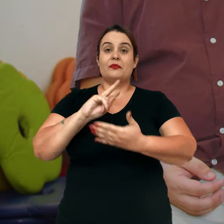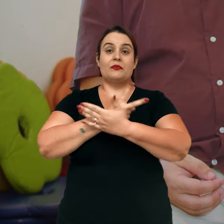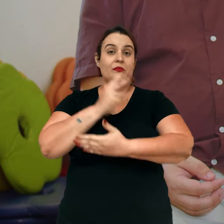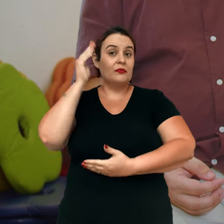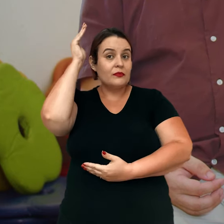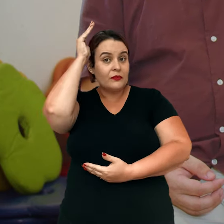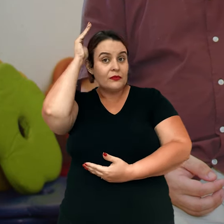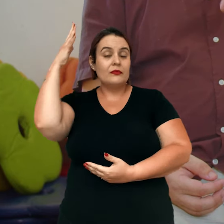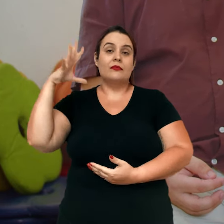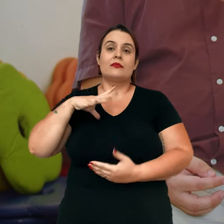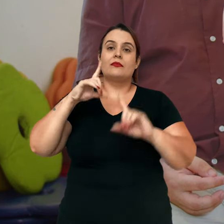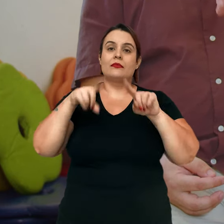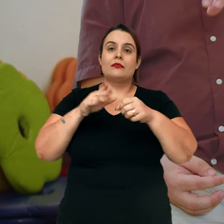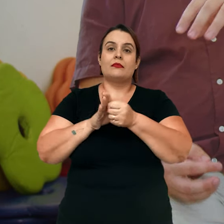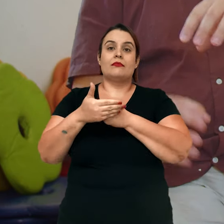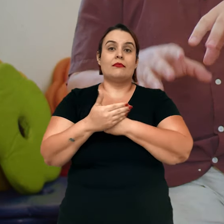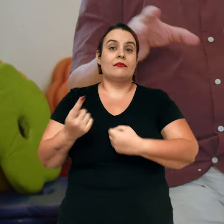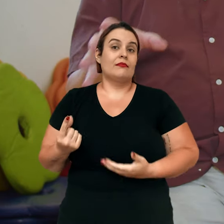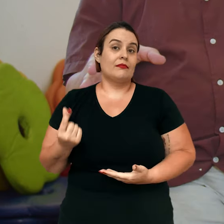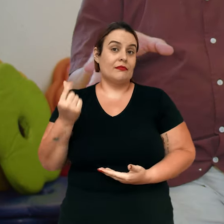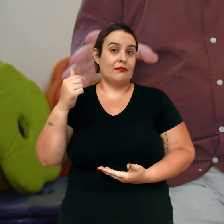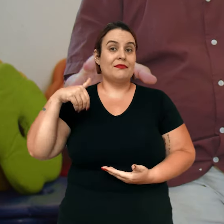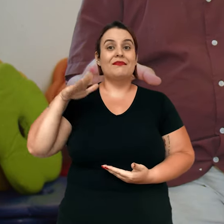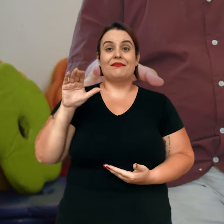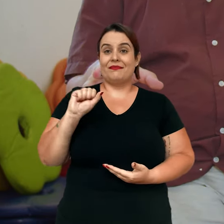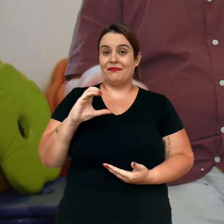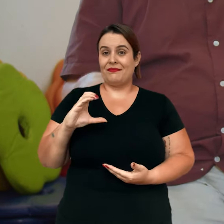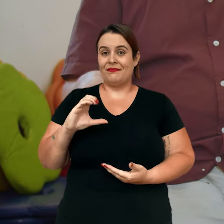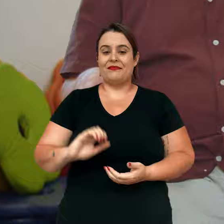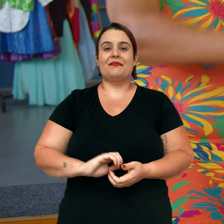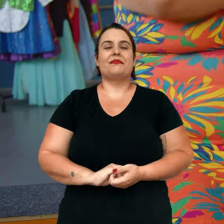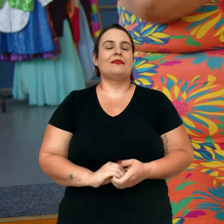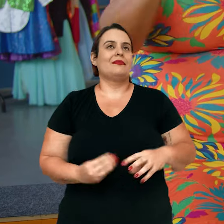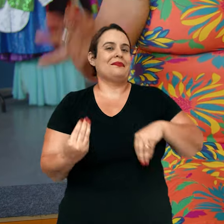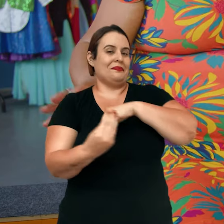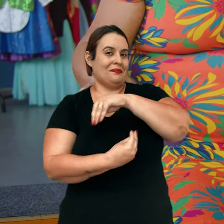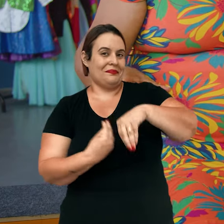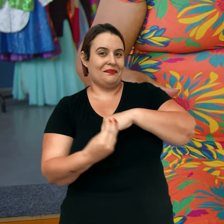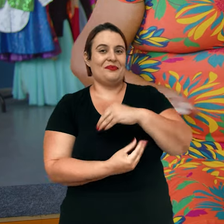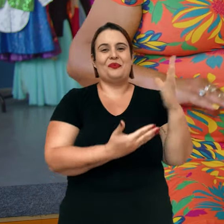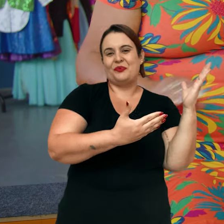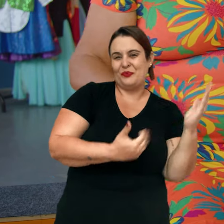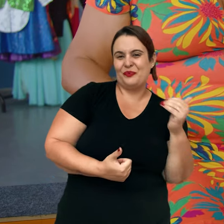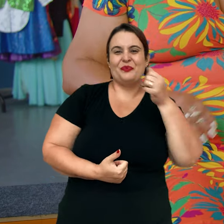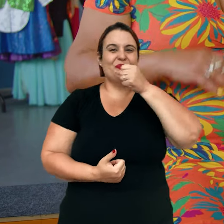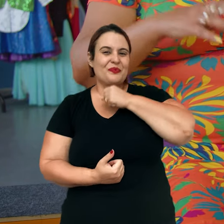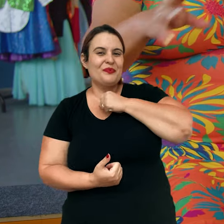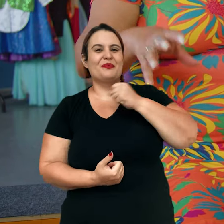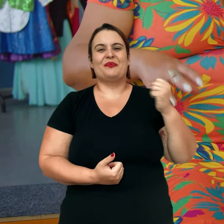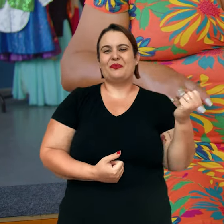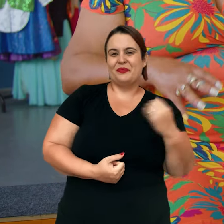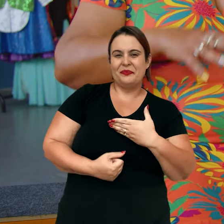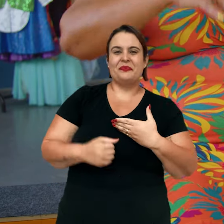Sesc, que na cidade fica num dos bairros mais ricos, né, de São Caetano. Mistura total. Jovem,